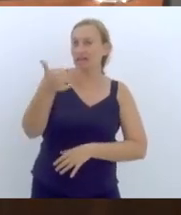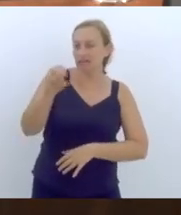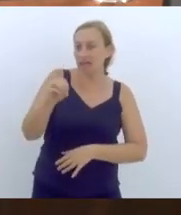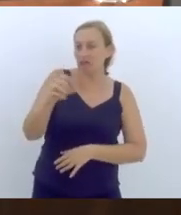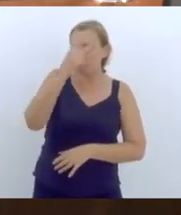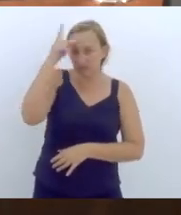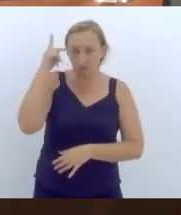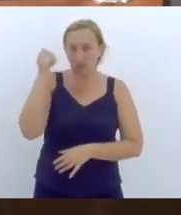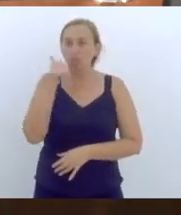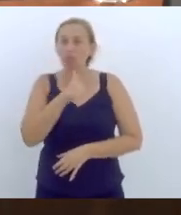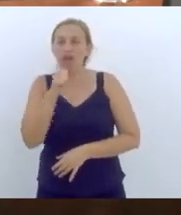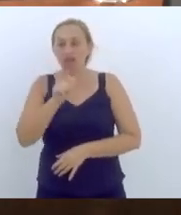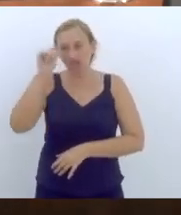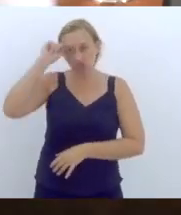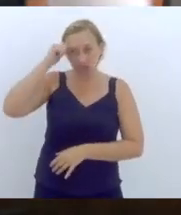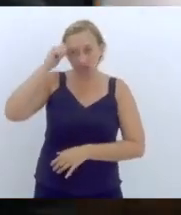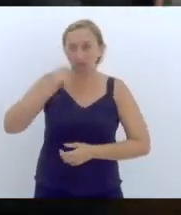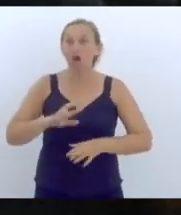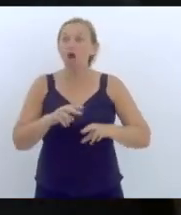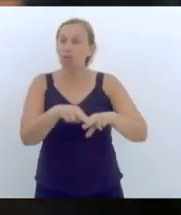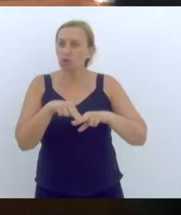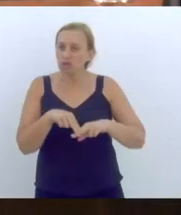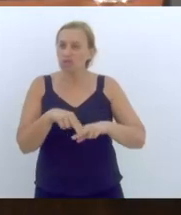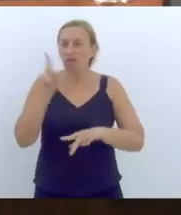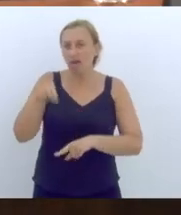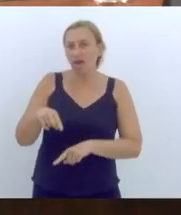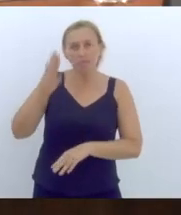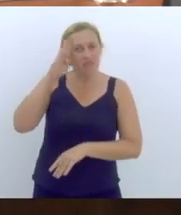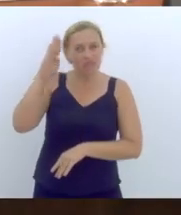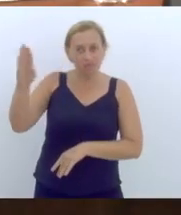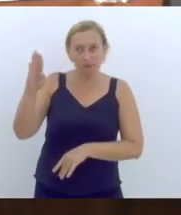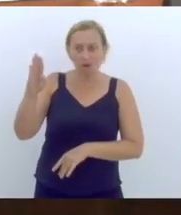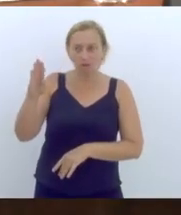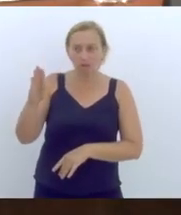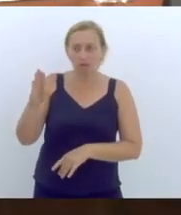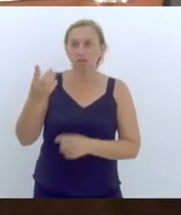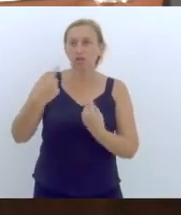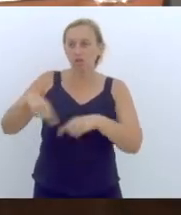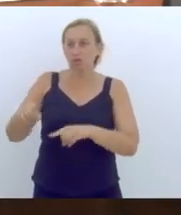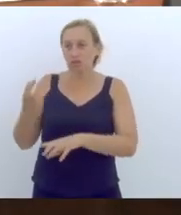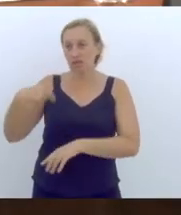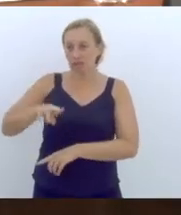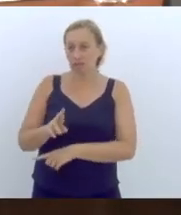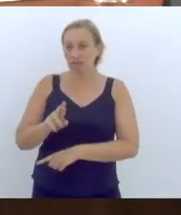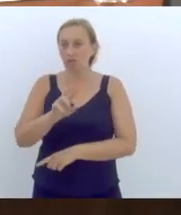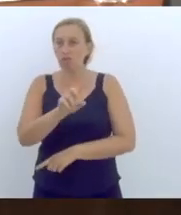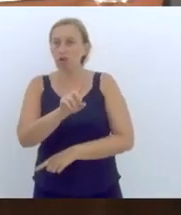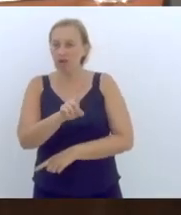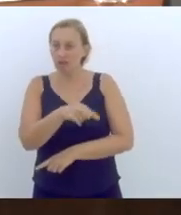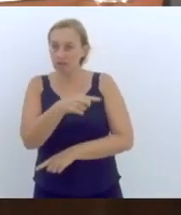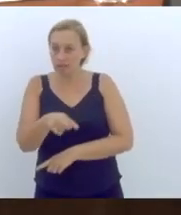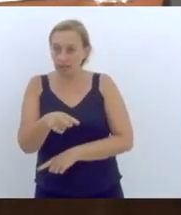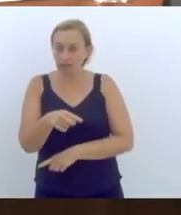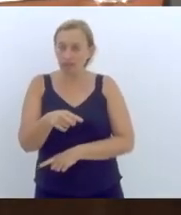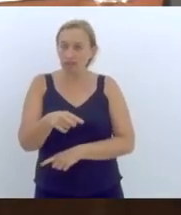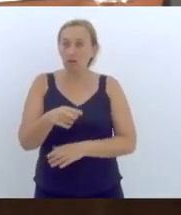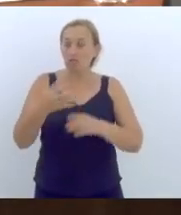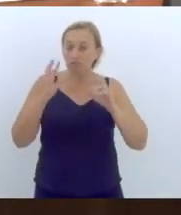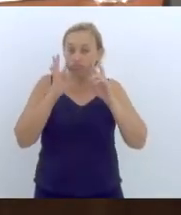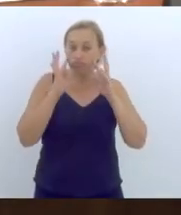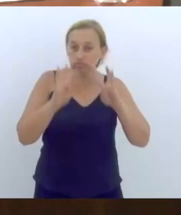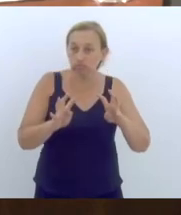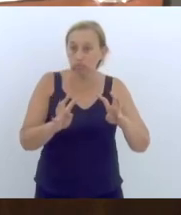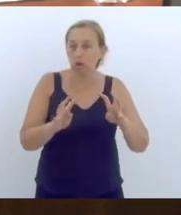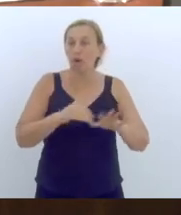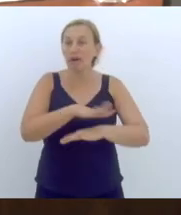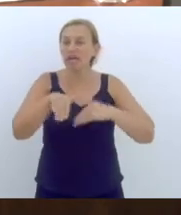são mulheres negras. Por isso, é fundamental que a intolerância religiosa seja enfrentada com a devida atenção para